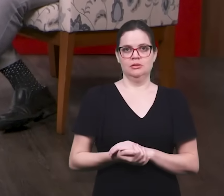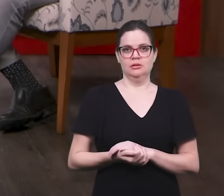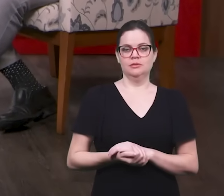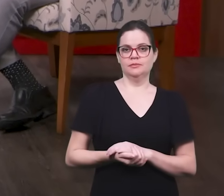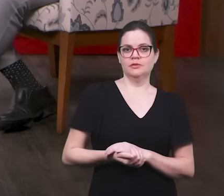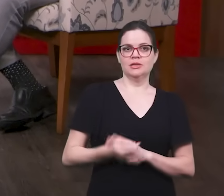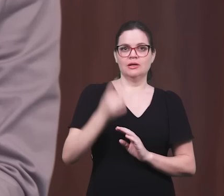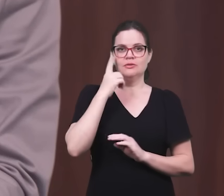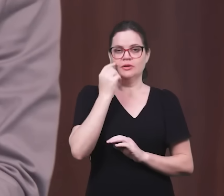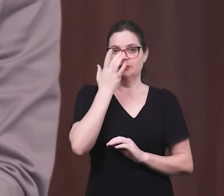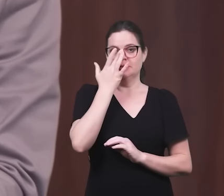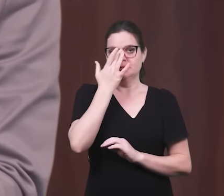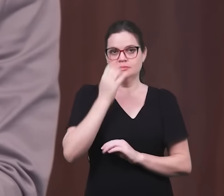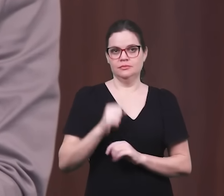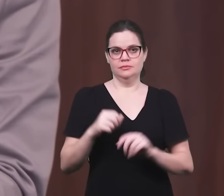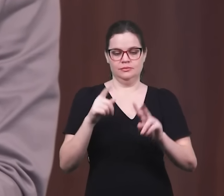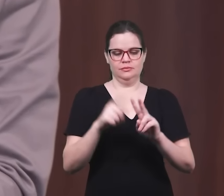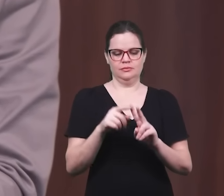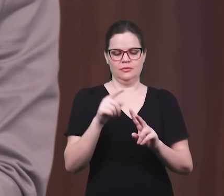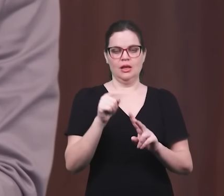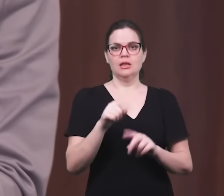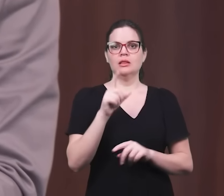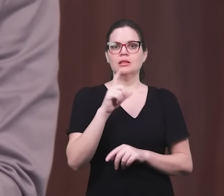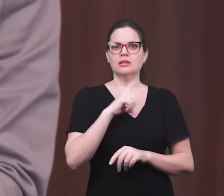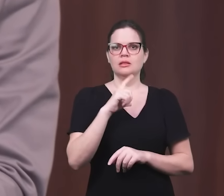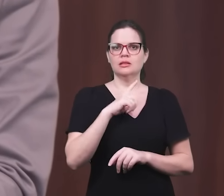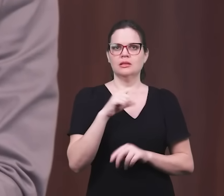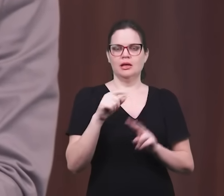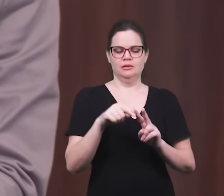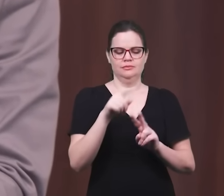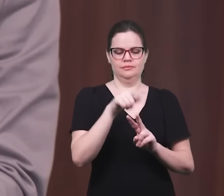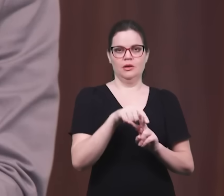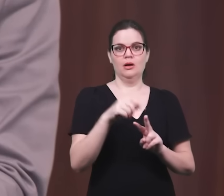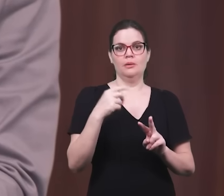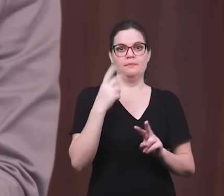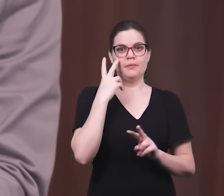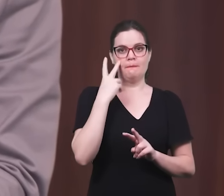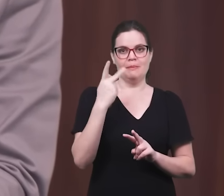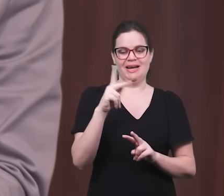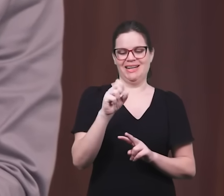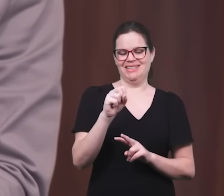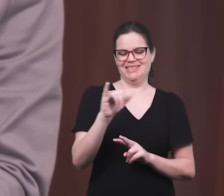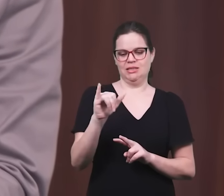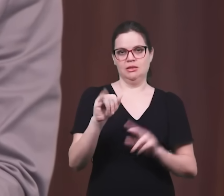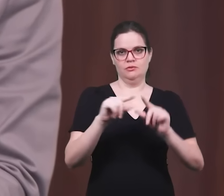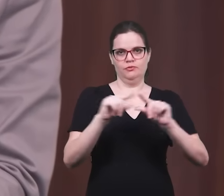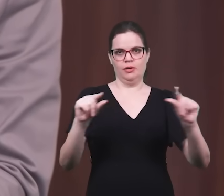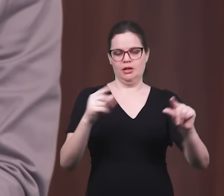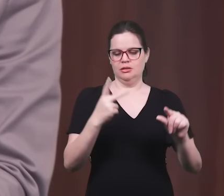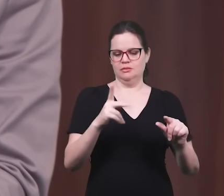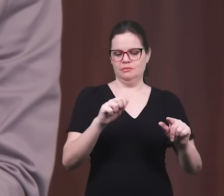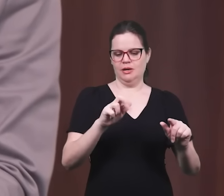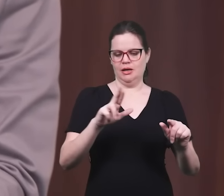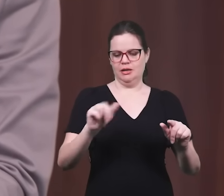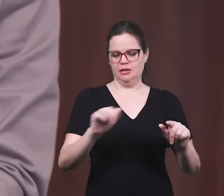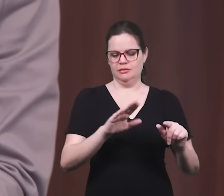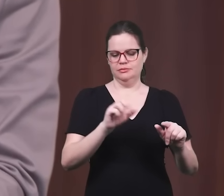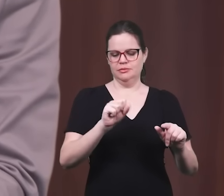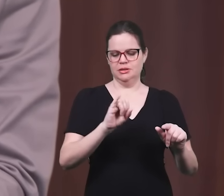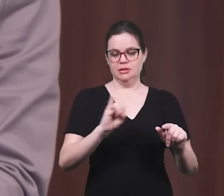para si. Mas tem sentidos diferentes. Porque o pardal fez